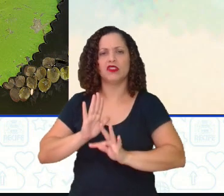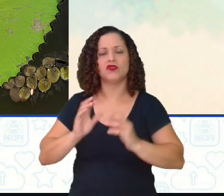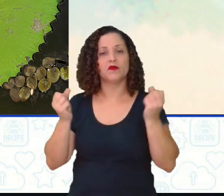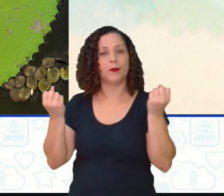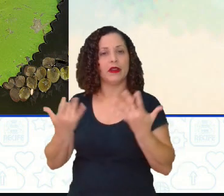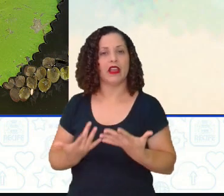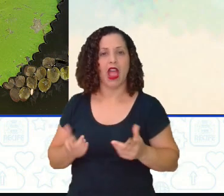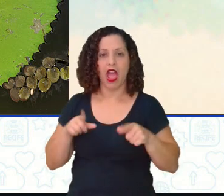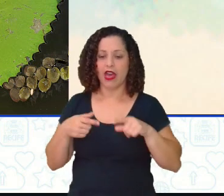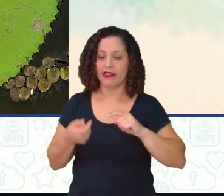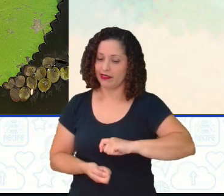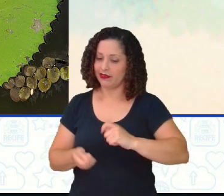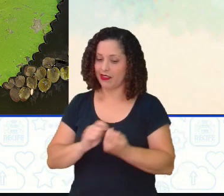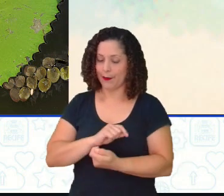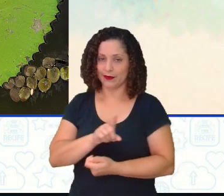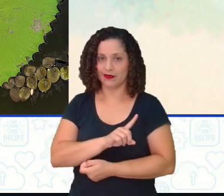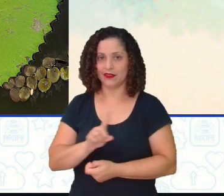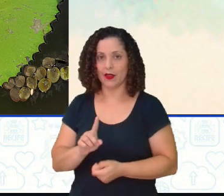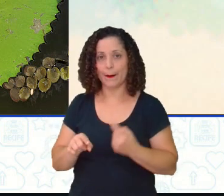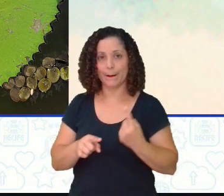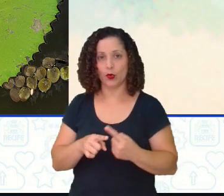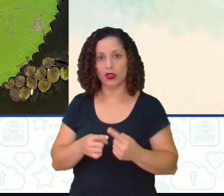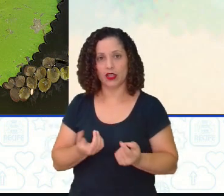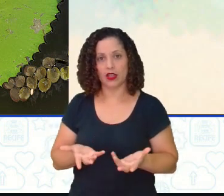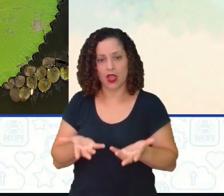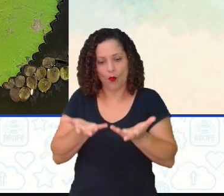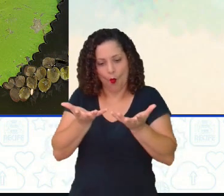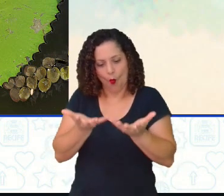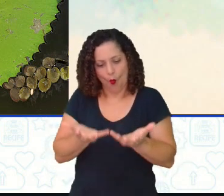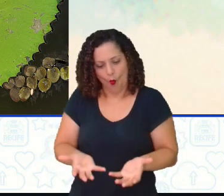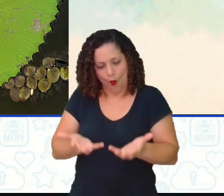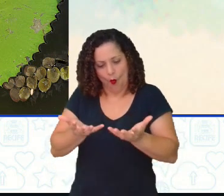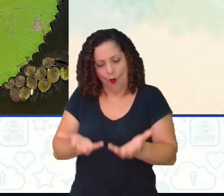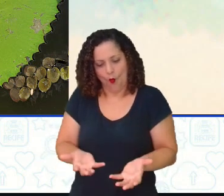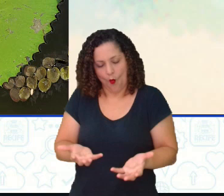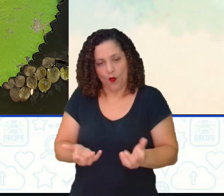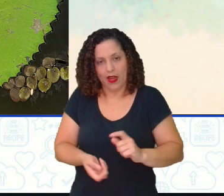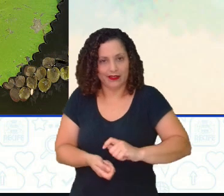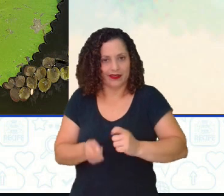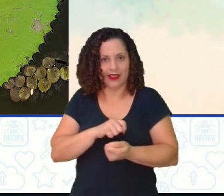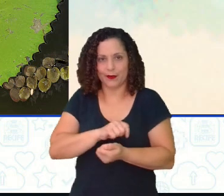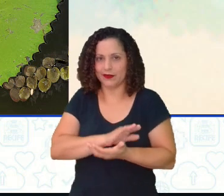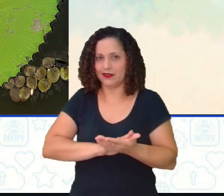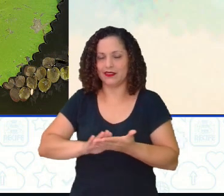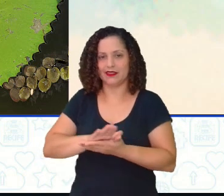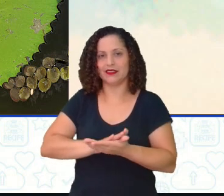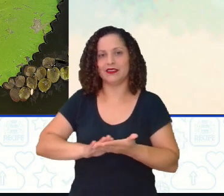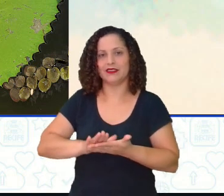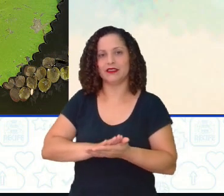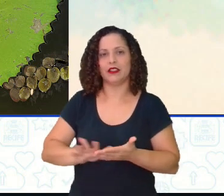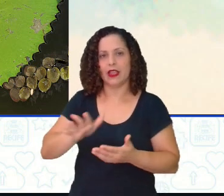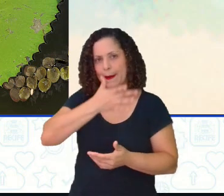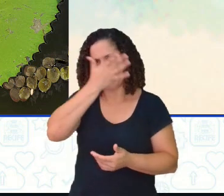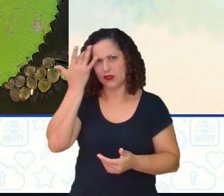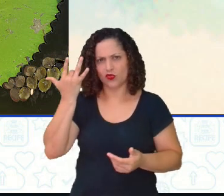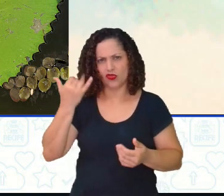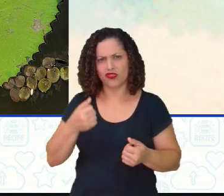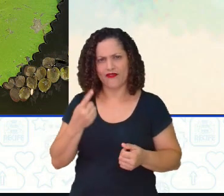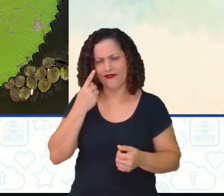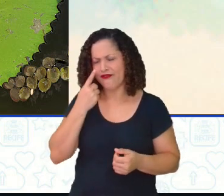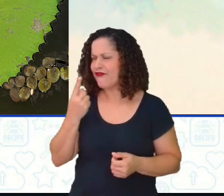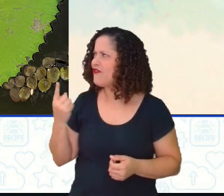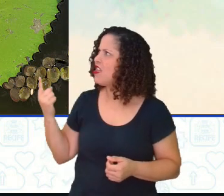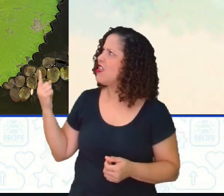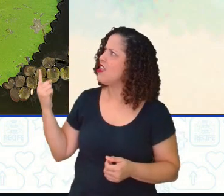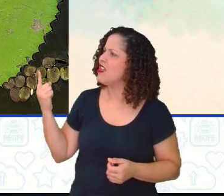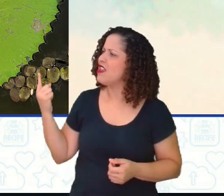Por o lago não ser tão profundo, então elas não se adaptaram a esse ambiente. E aí algumas pessoas chegam, olham